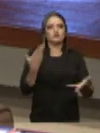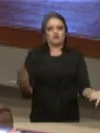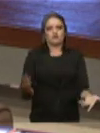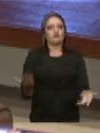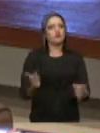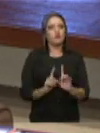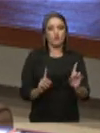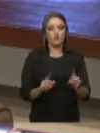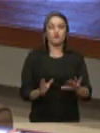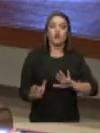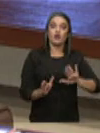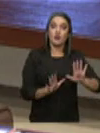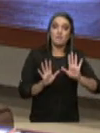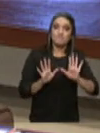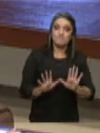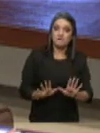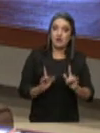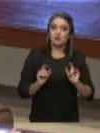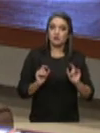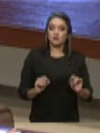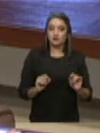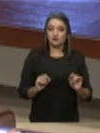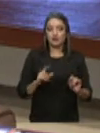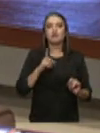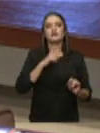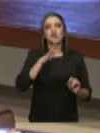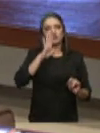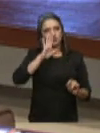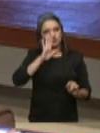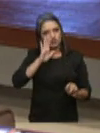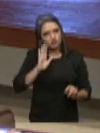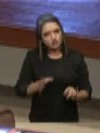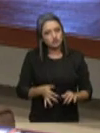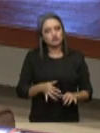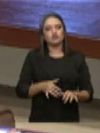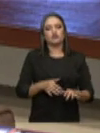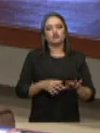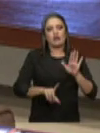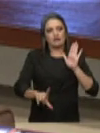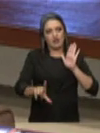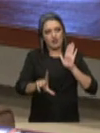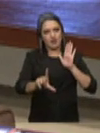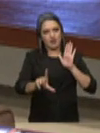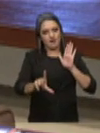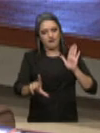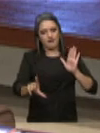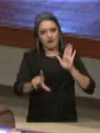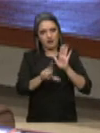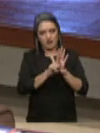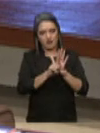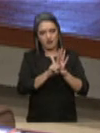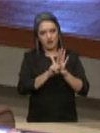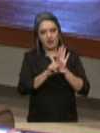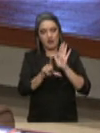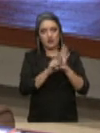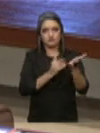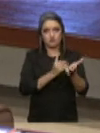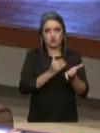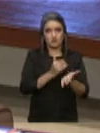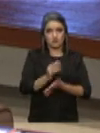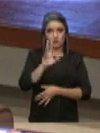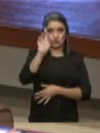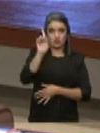outro lado, além das advertências da lei de introdução às normas do direito